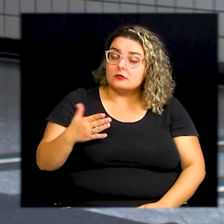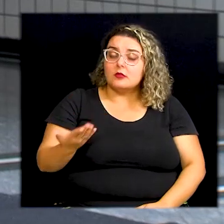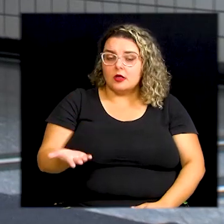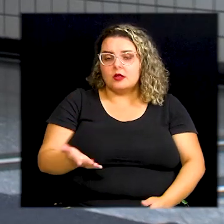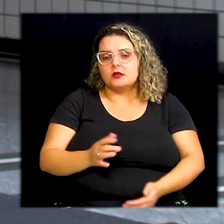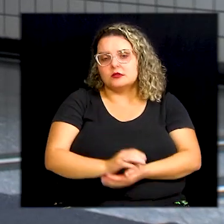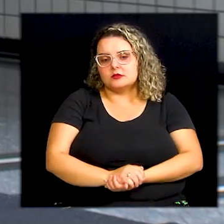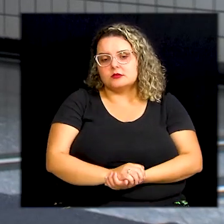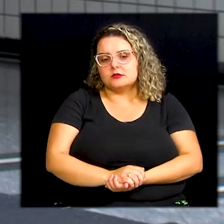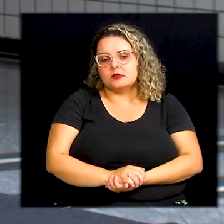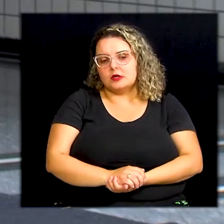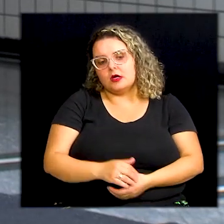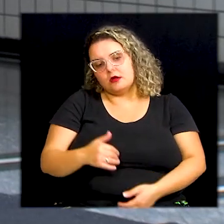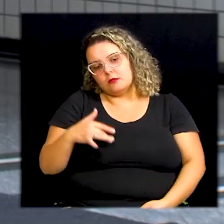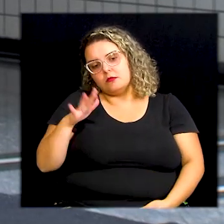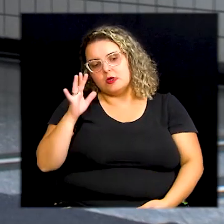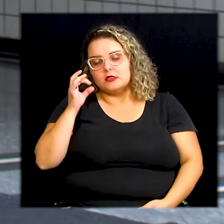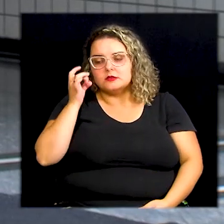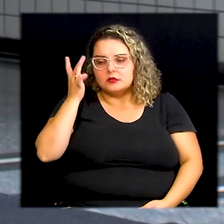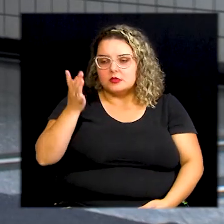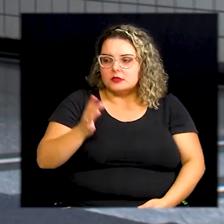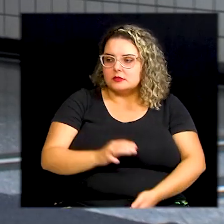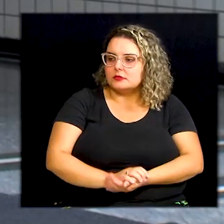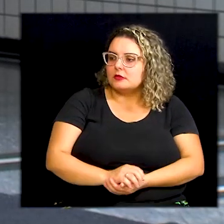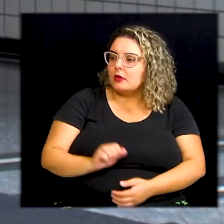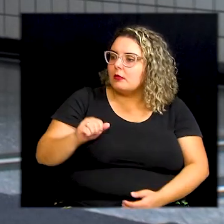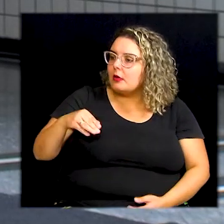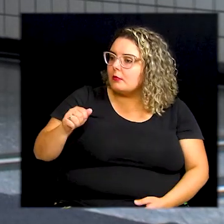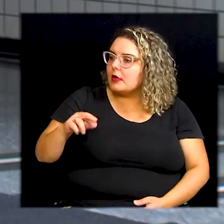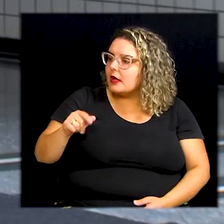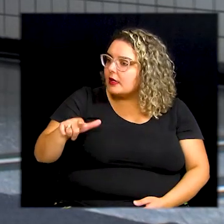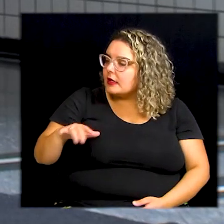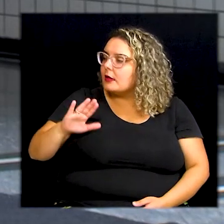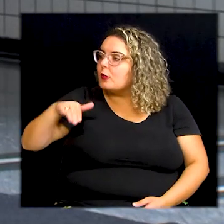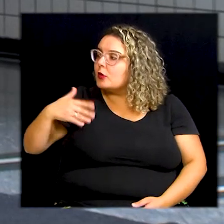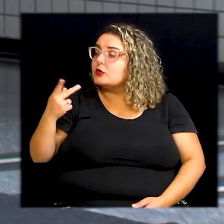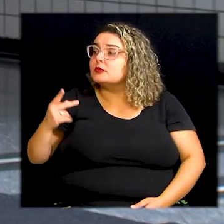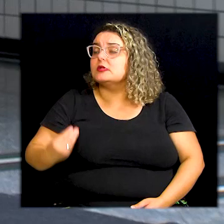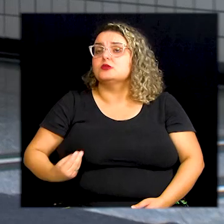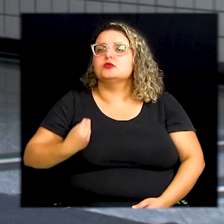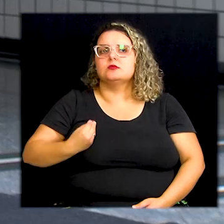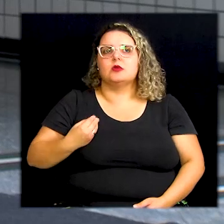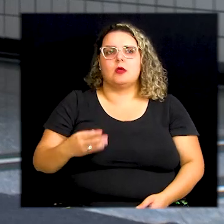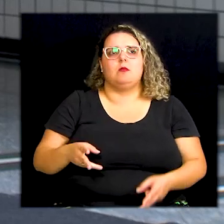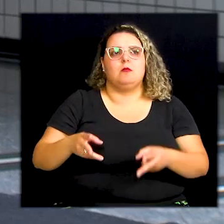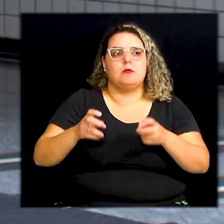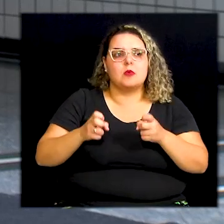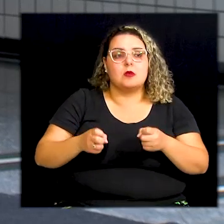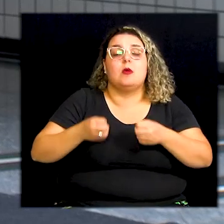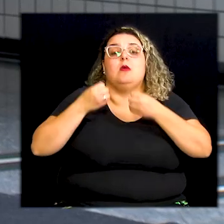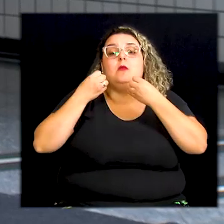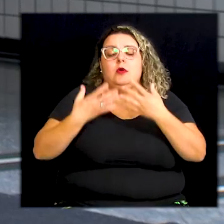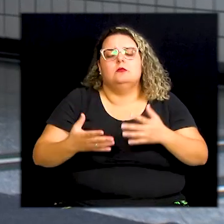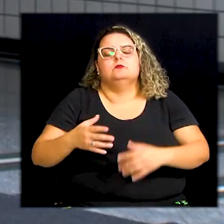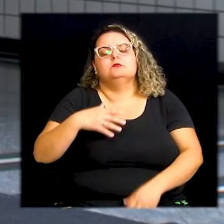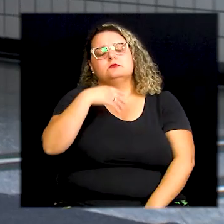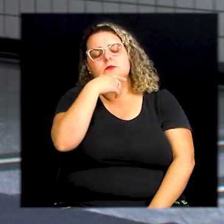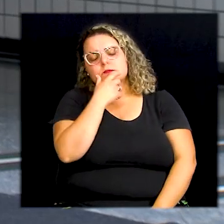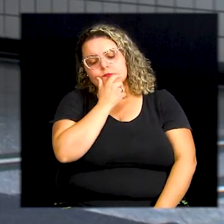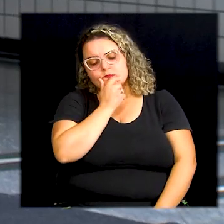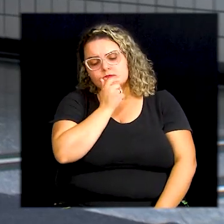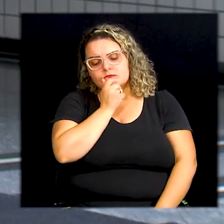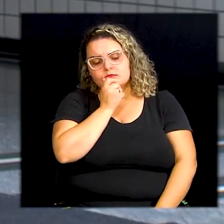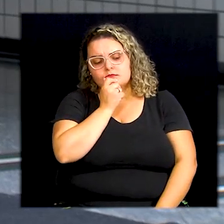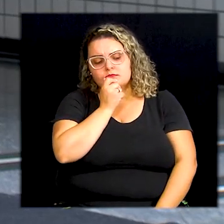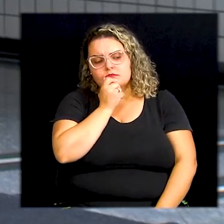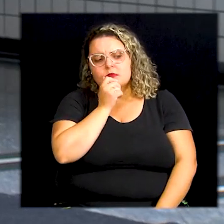Então, aí foi ficando mais tranquilo. Amaral, quando que na sua vida você percebeu que você era bom? Você falou assim, cara, eu